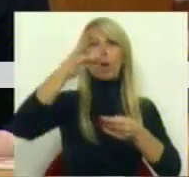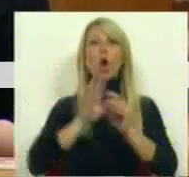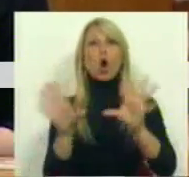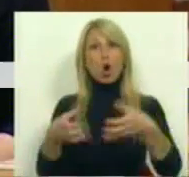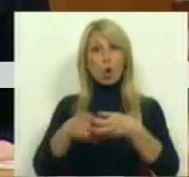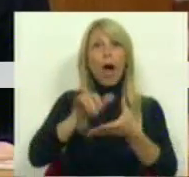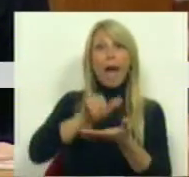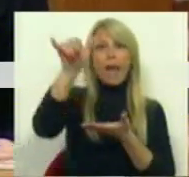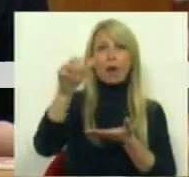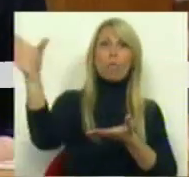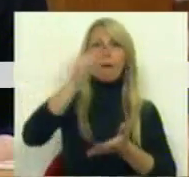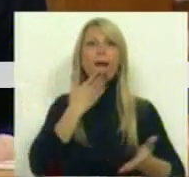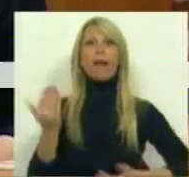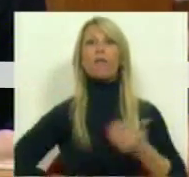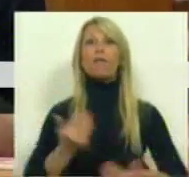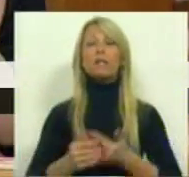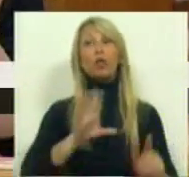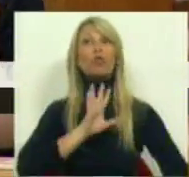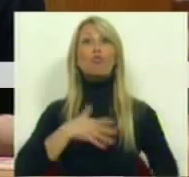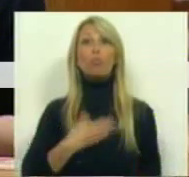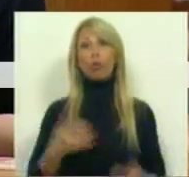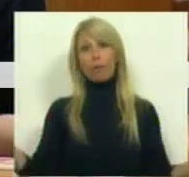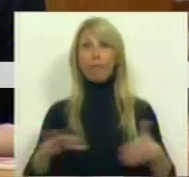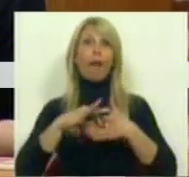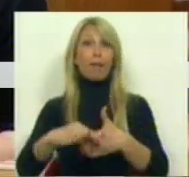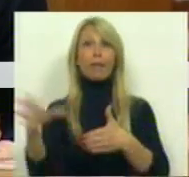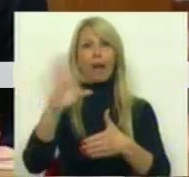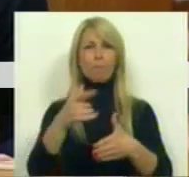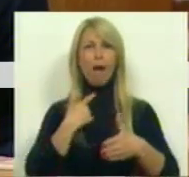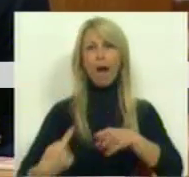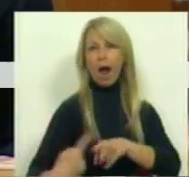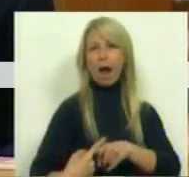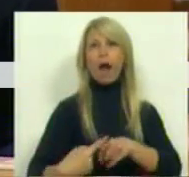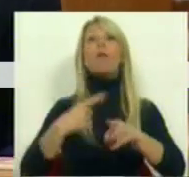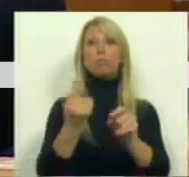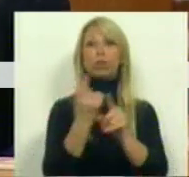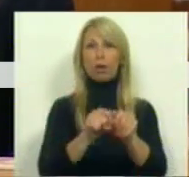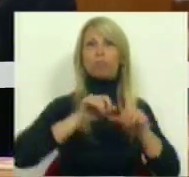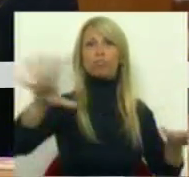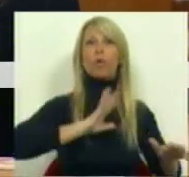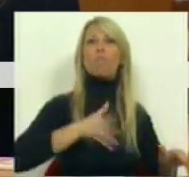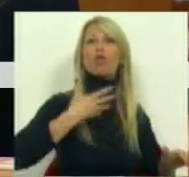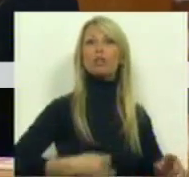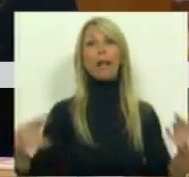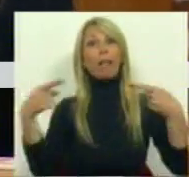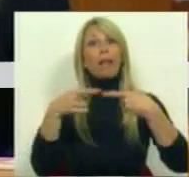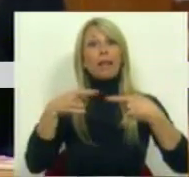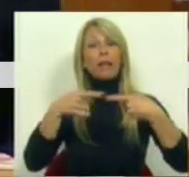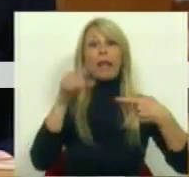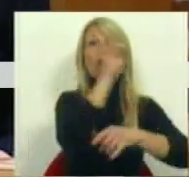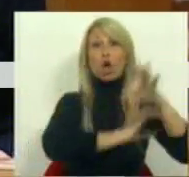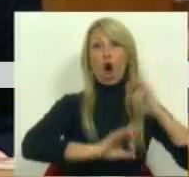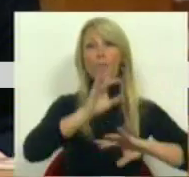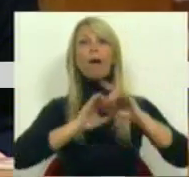é líder numa das ligações aéreas mais apetecidas, com maior potencial de expansão mundial, a linha entre a Europa e o Brasil. E é por